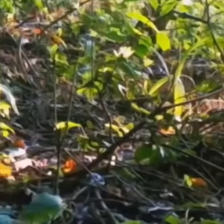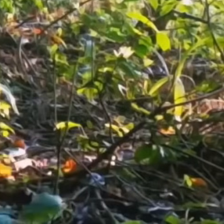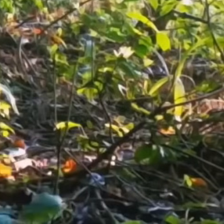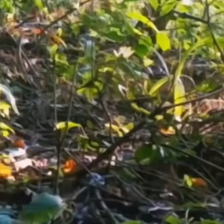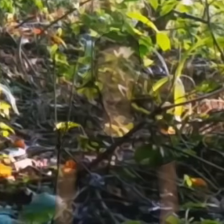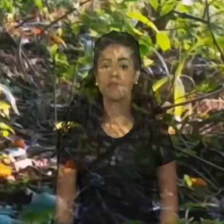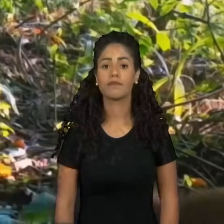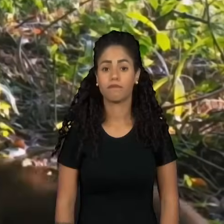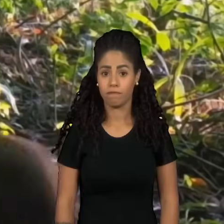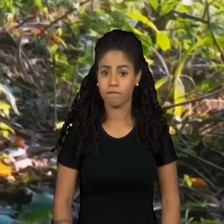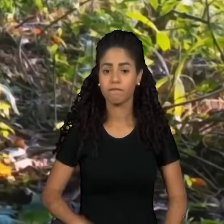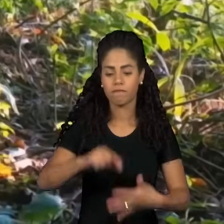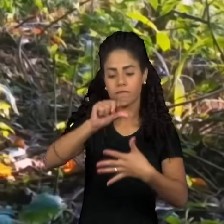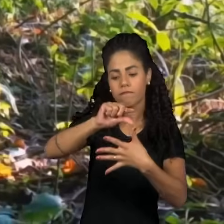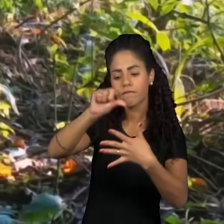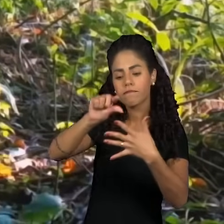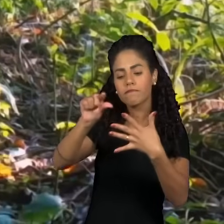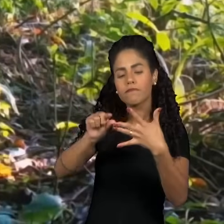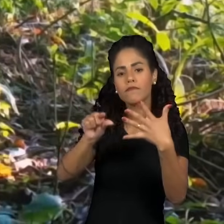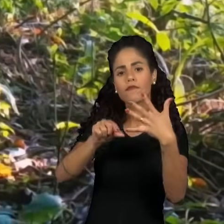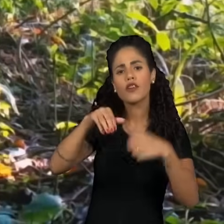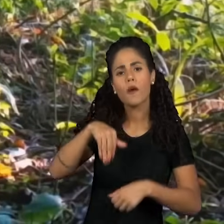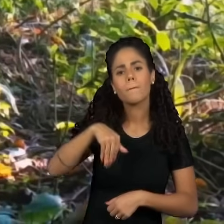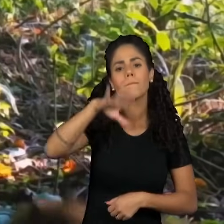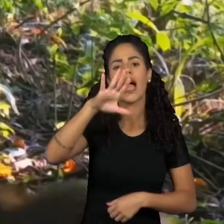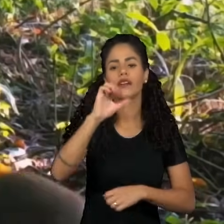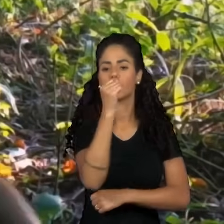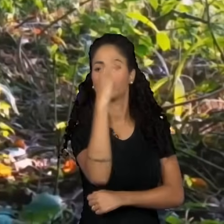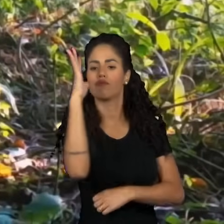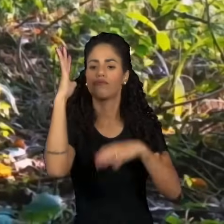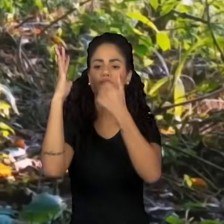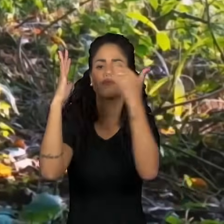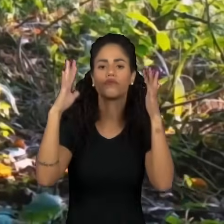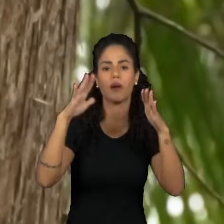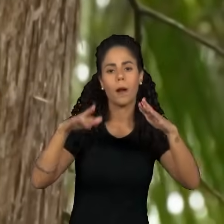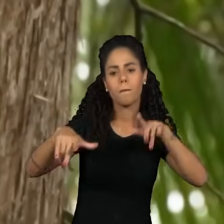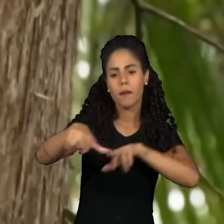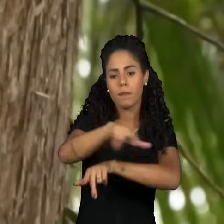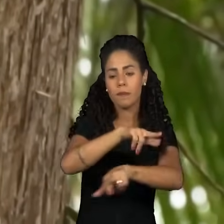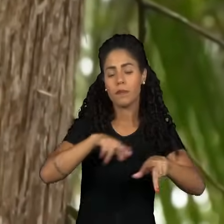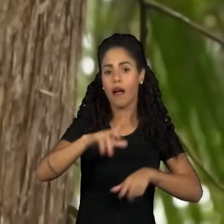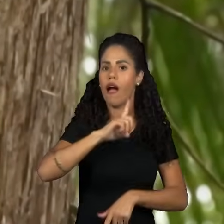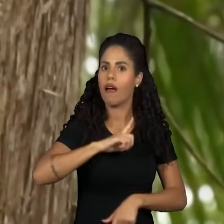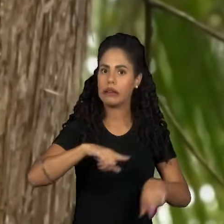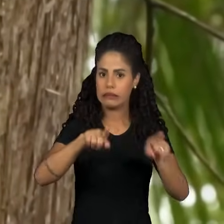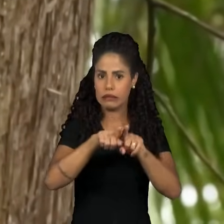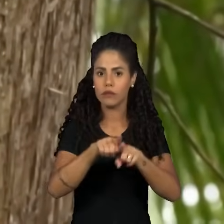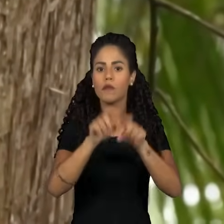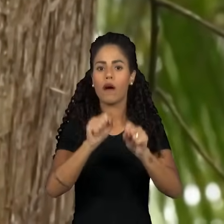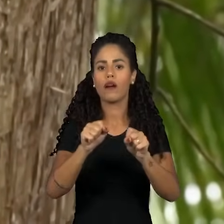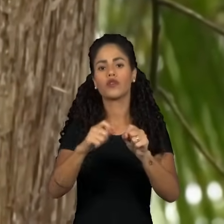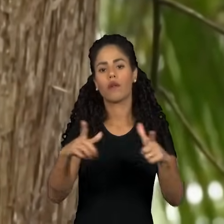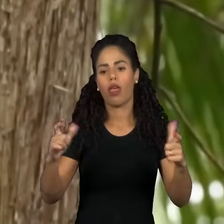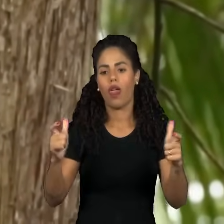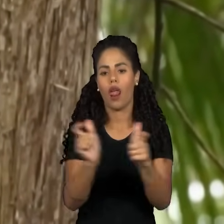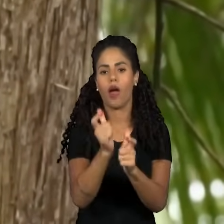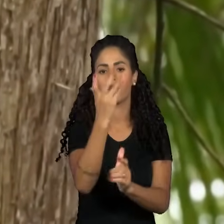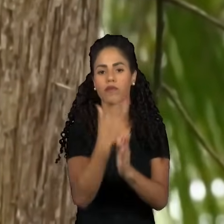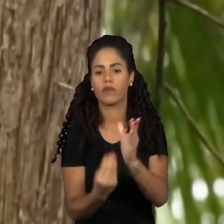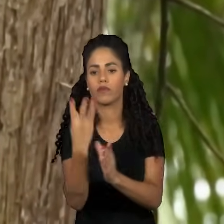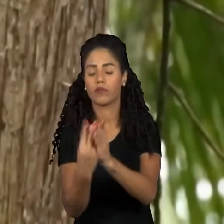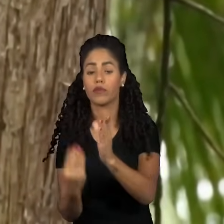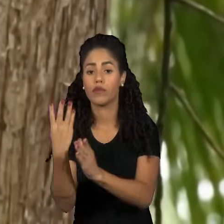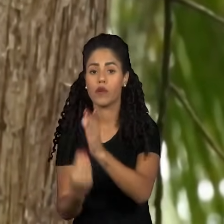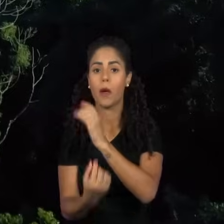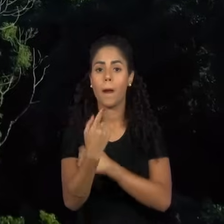Na Mata Atlântica, um dos biomas mais ricos em biodiversidade e também um dos mais ameaçados do país, existem mais